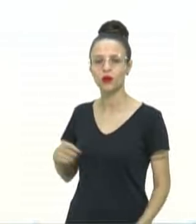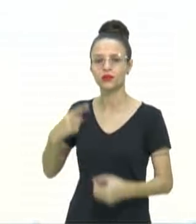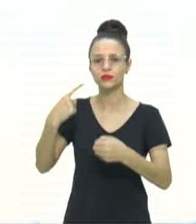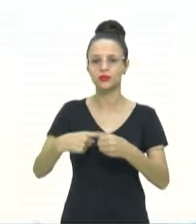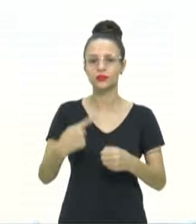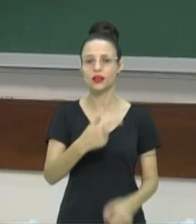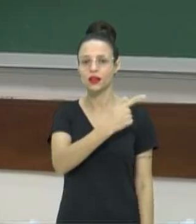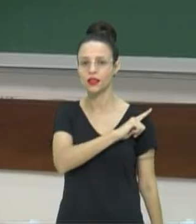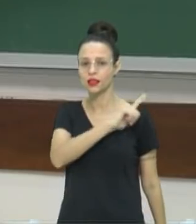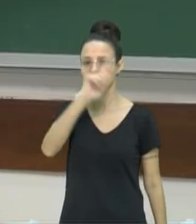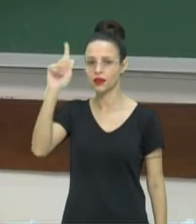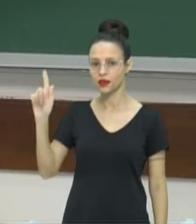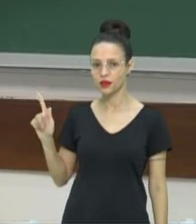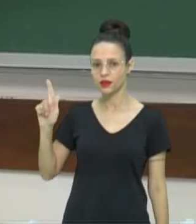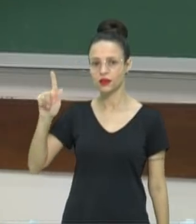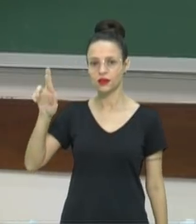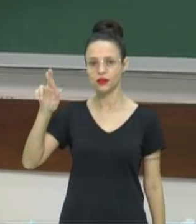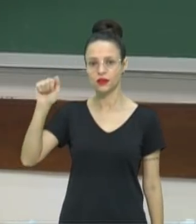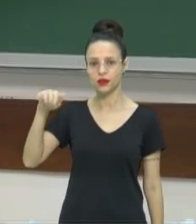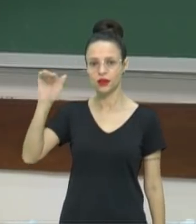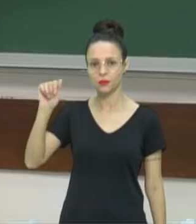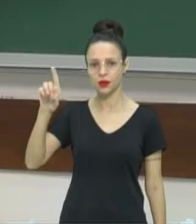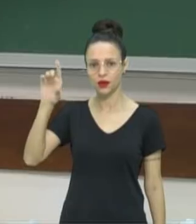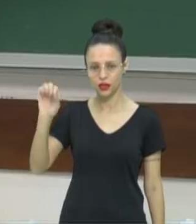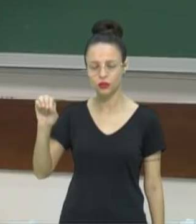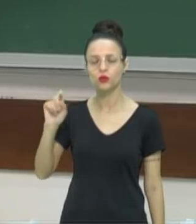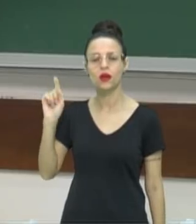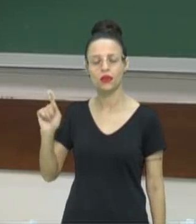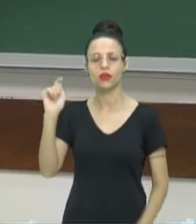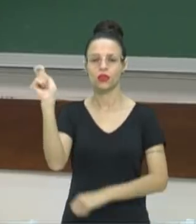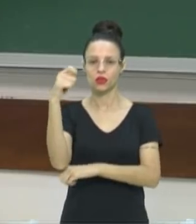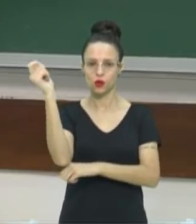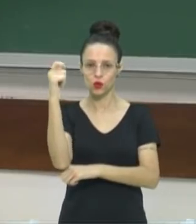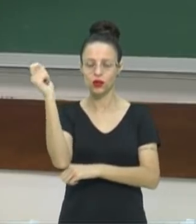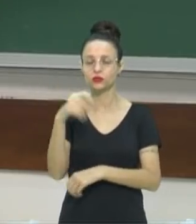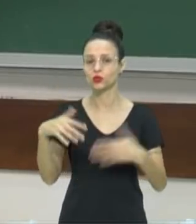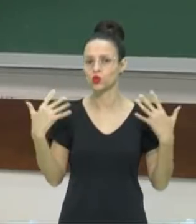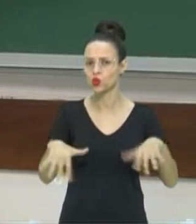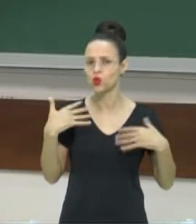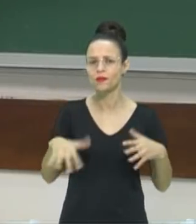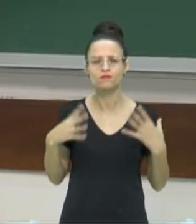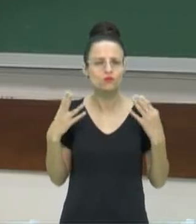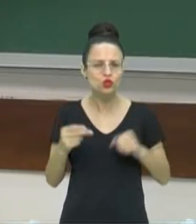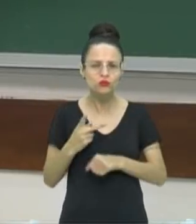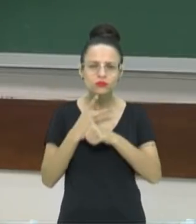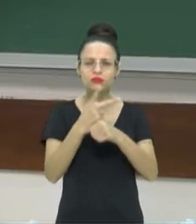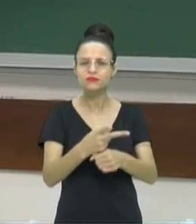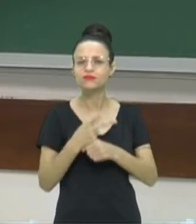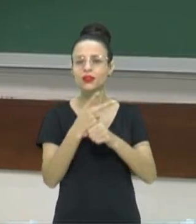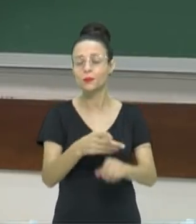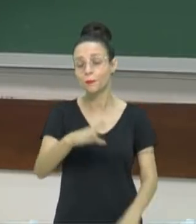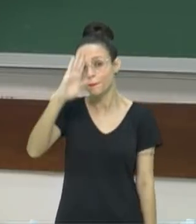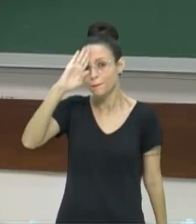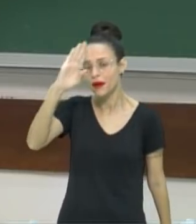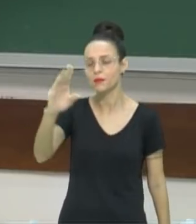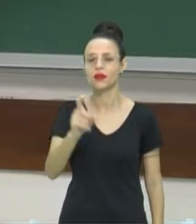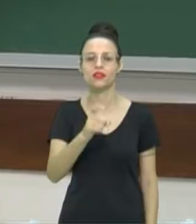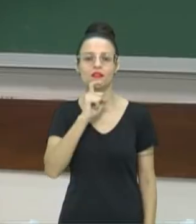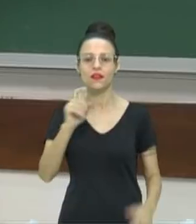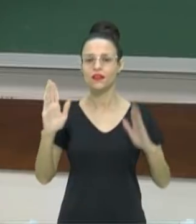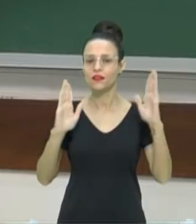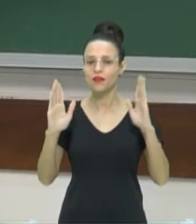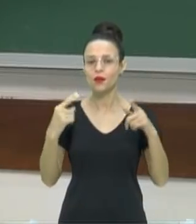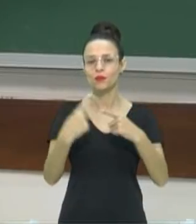de Gramado, no Rio Grande do Sul, na Serra Gaúcha, que é muito procurada, principalmente no inverno, por